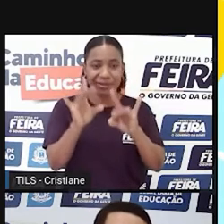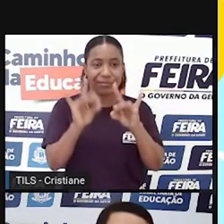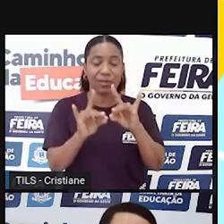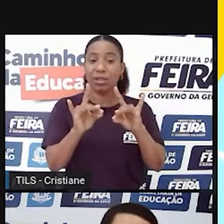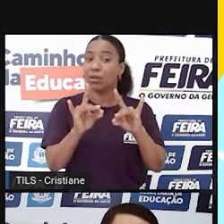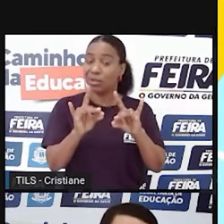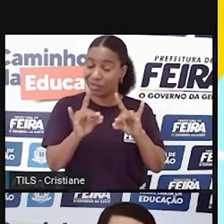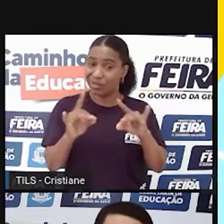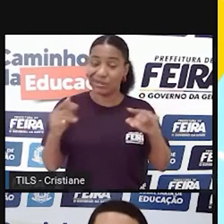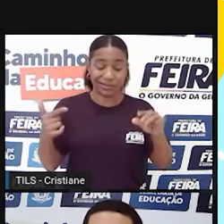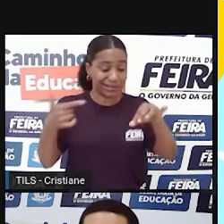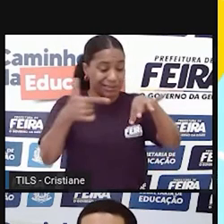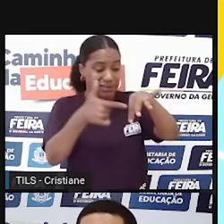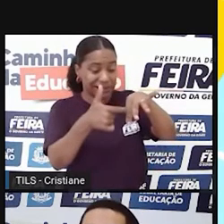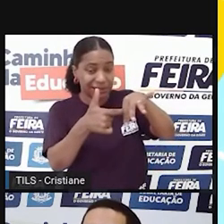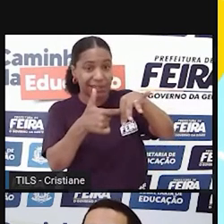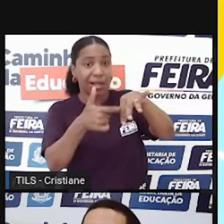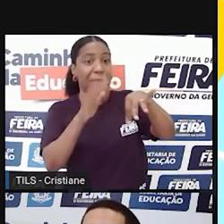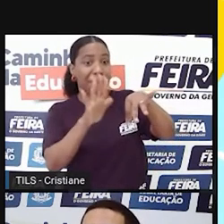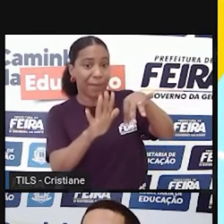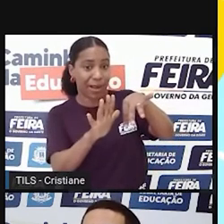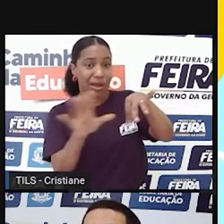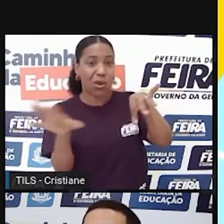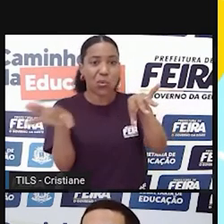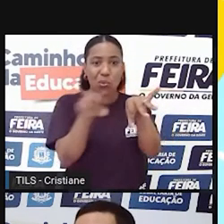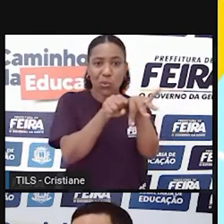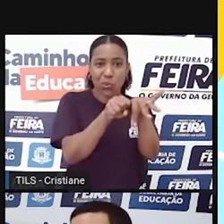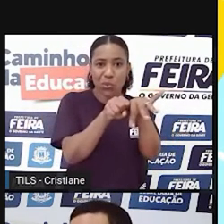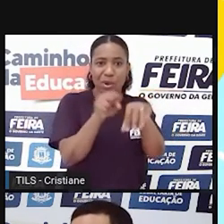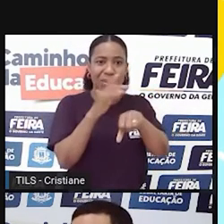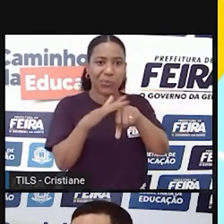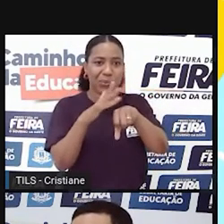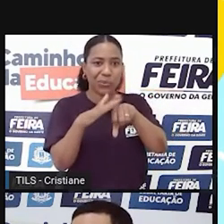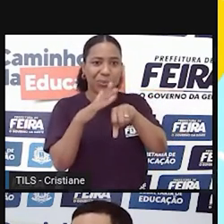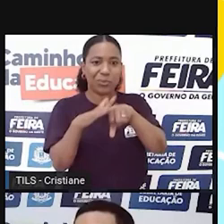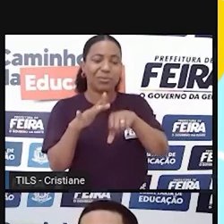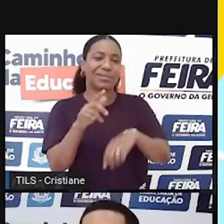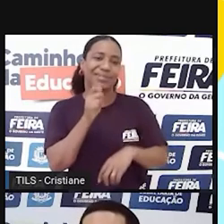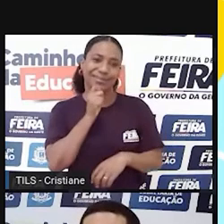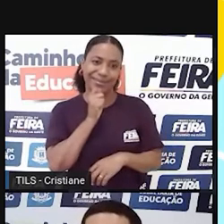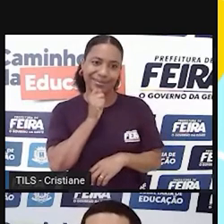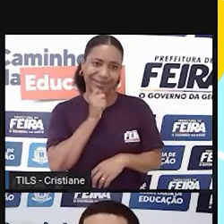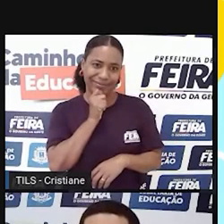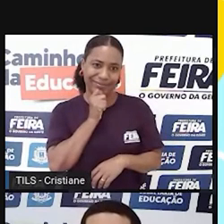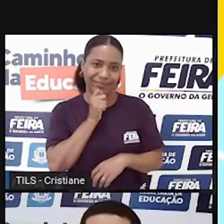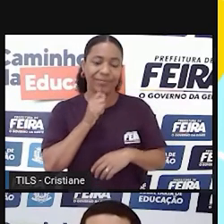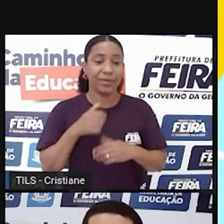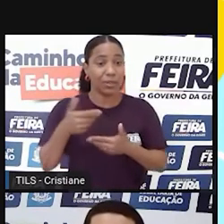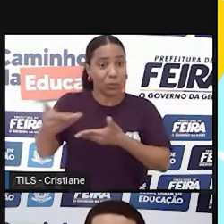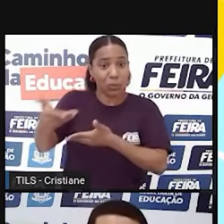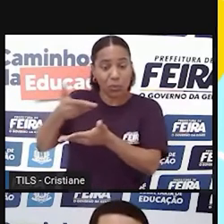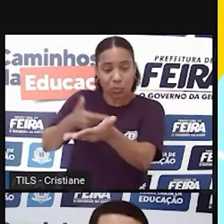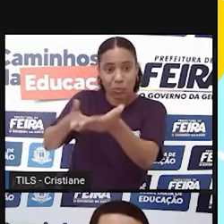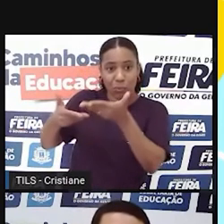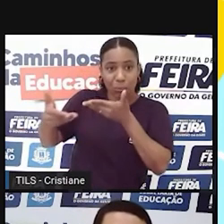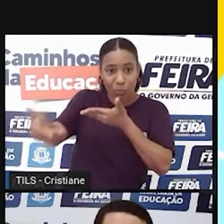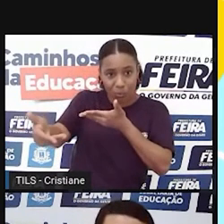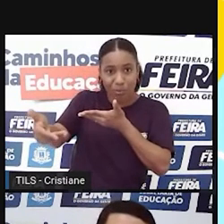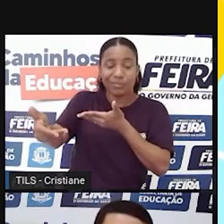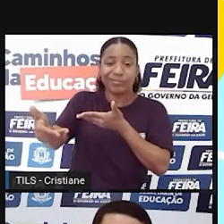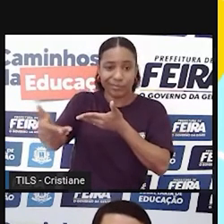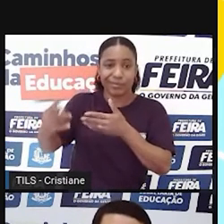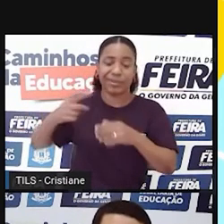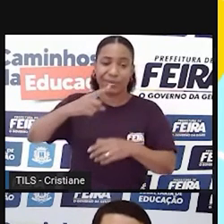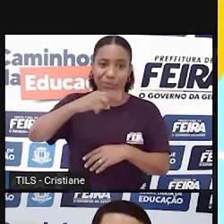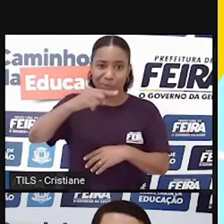contato dos líquidos e aí não tem contaminação. Consequentemente, se não tem contato entre as mucosas, o espermatozoide não vai